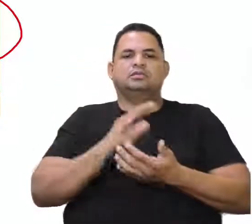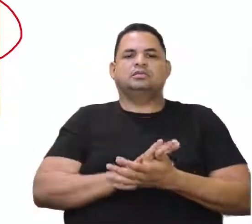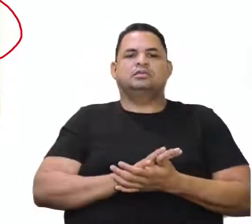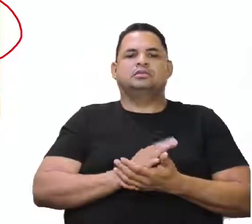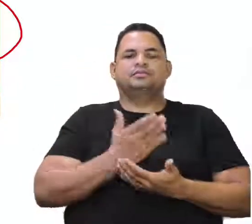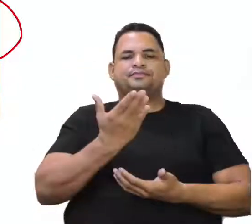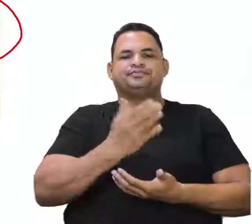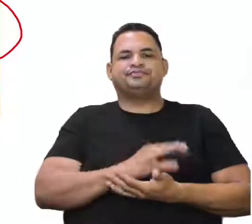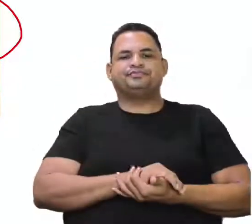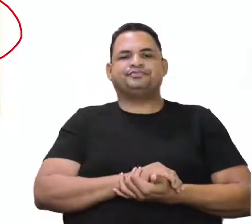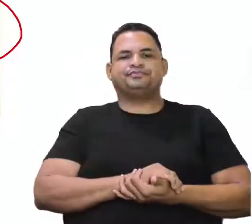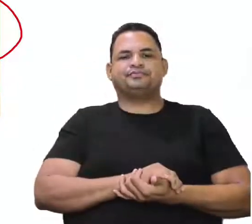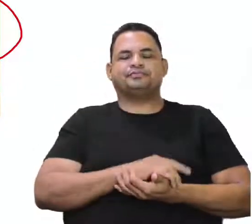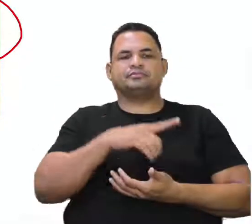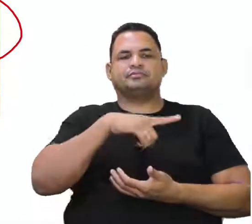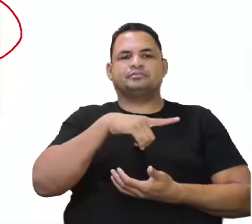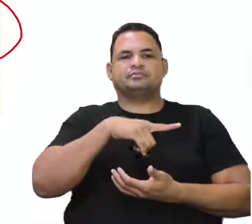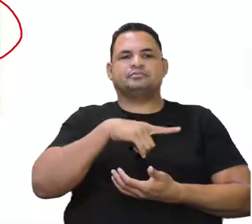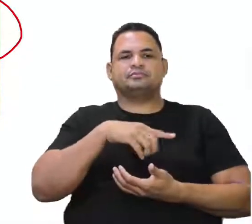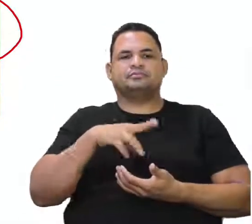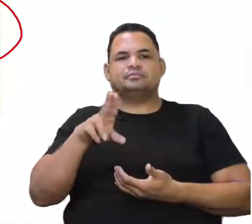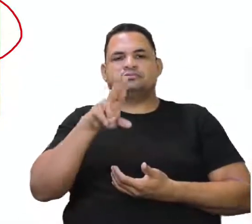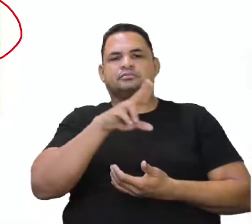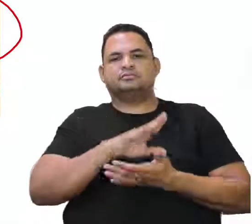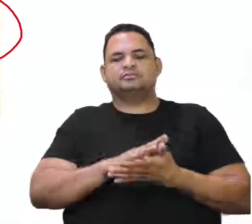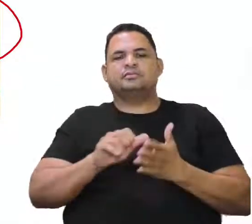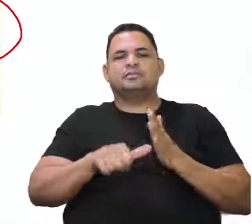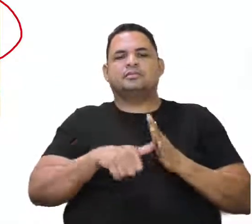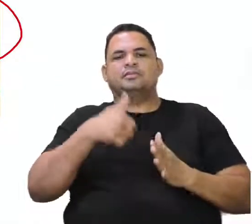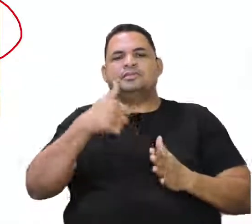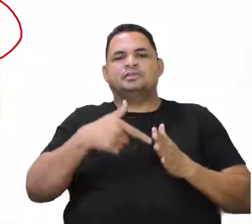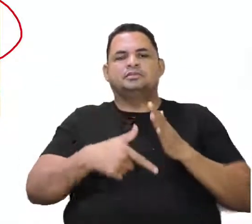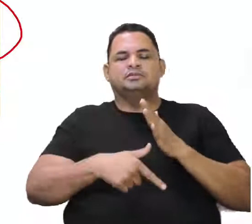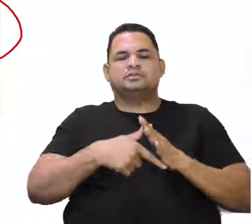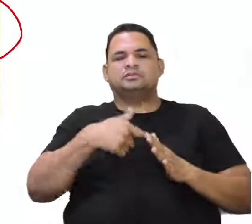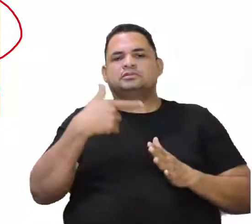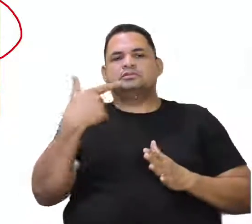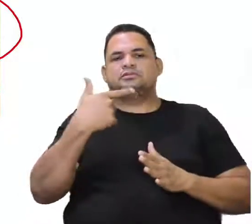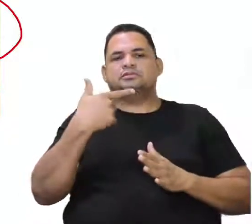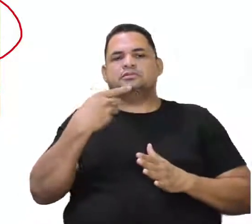desses produtores. Aí nós vamos ter os consumidores de segunda e vamos ter os